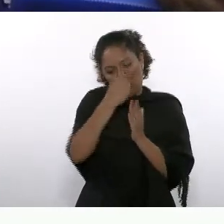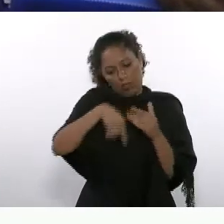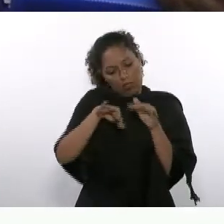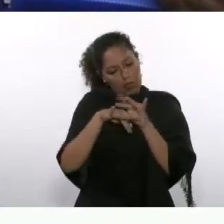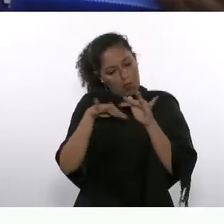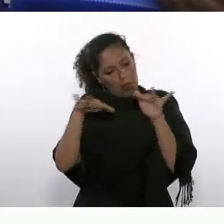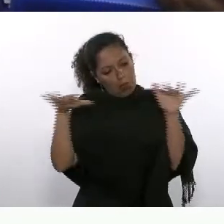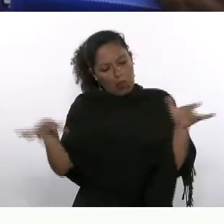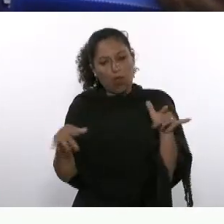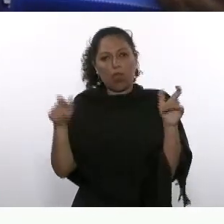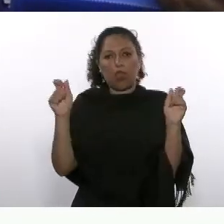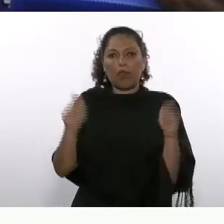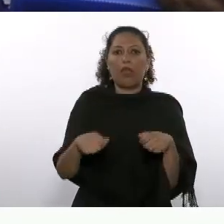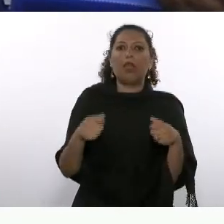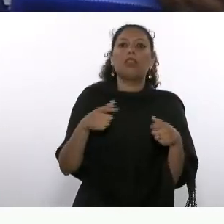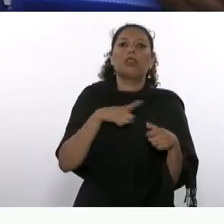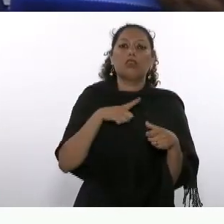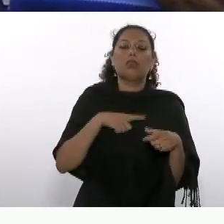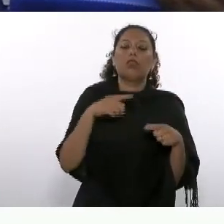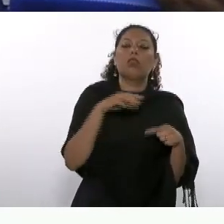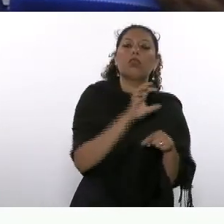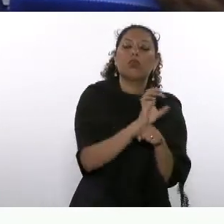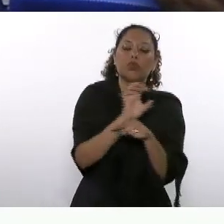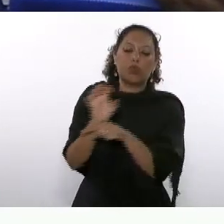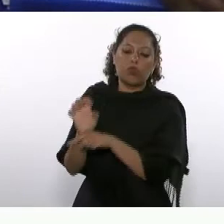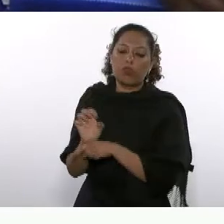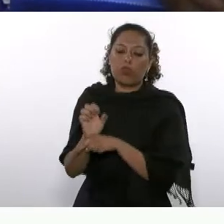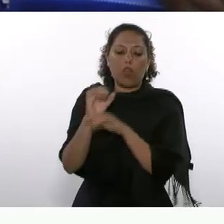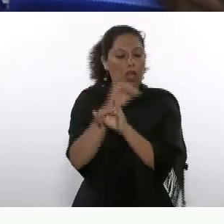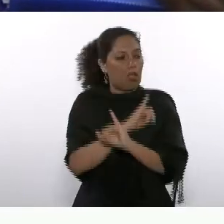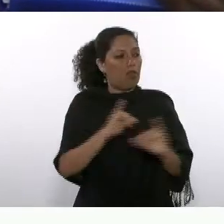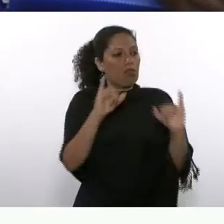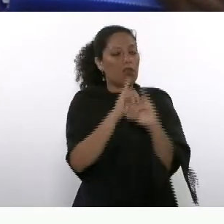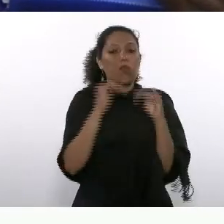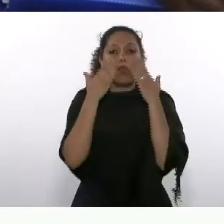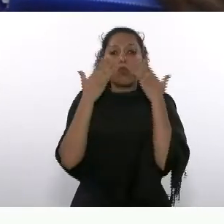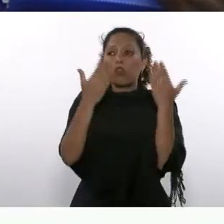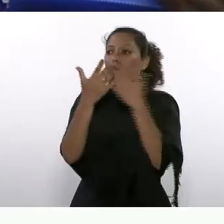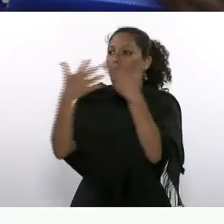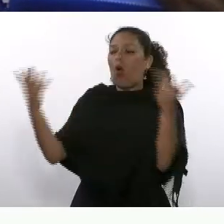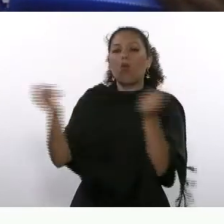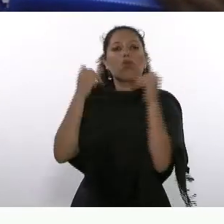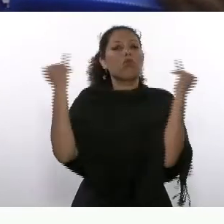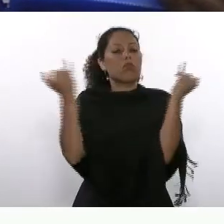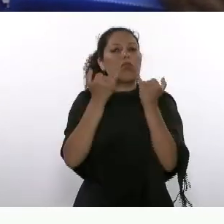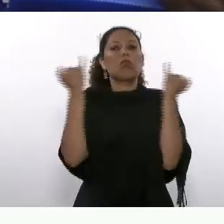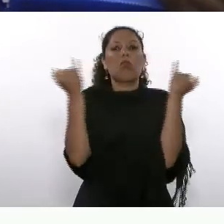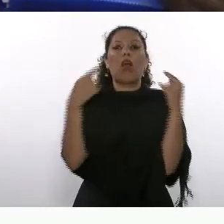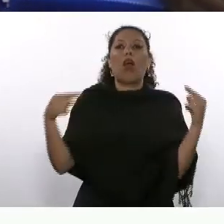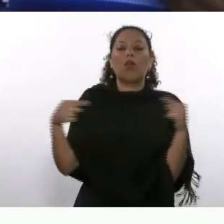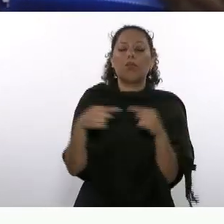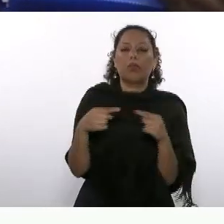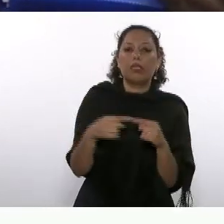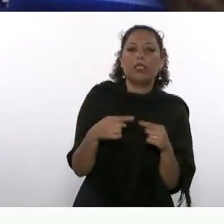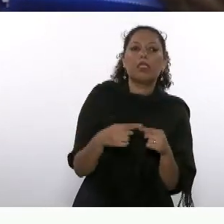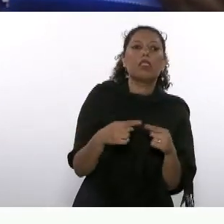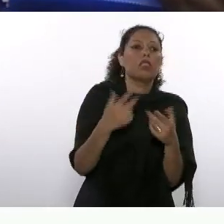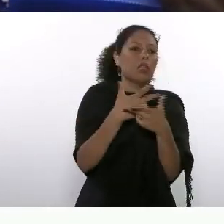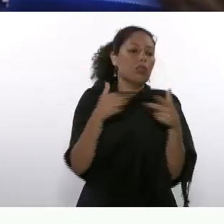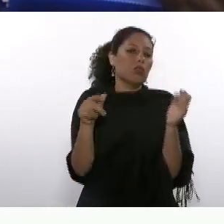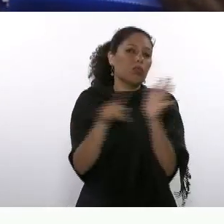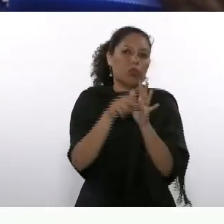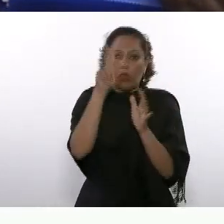de fato, ter um estado plenamente sinalizado, com aquilo que é importante em termos de sítios e